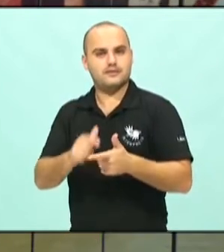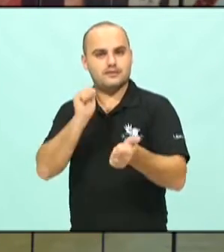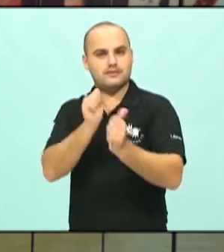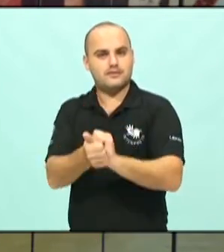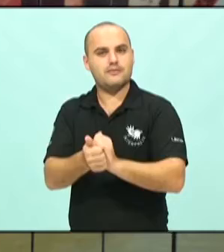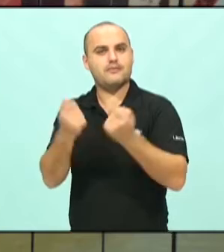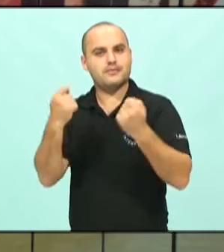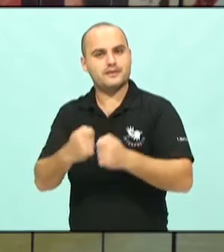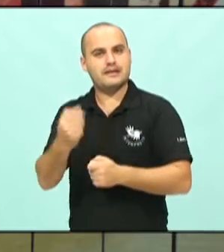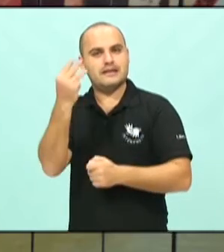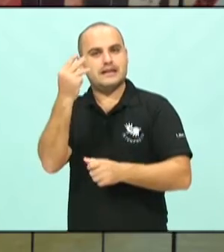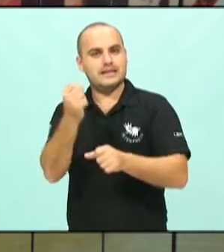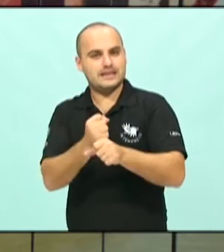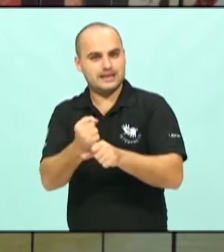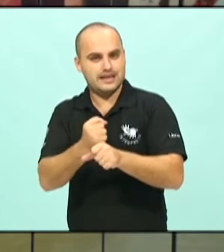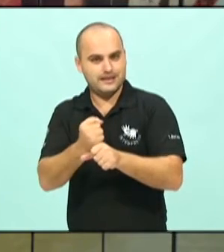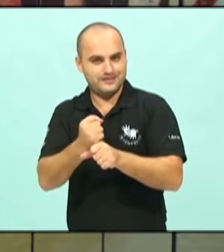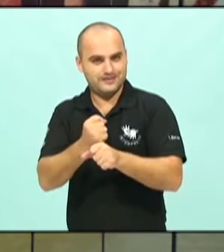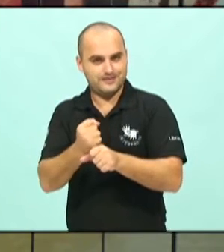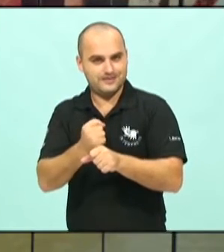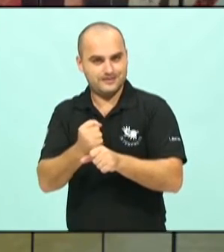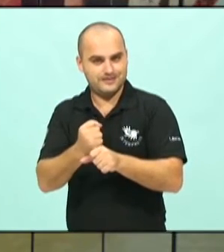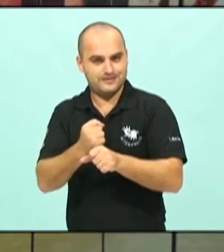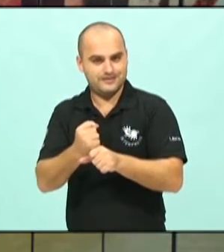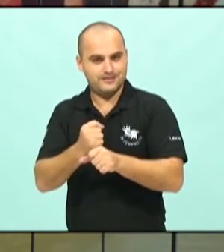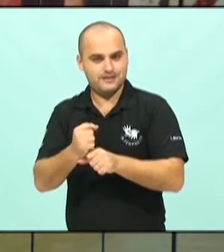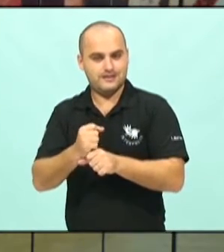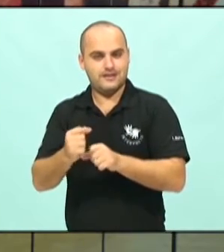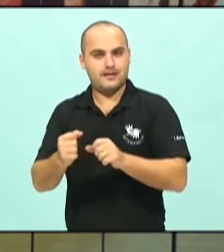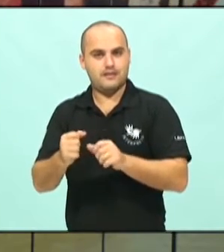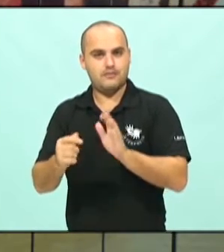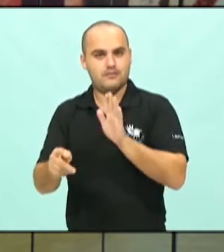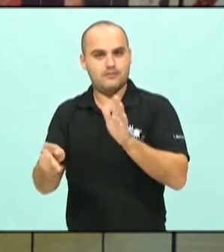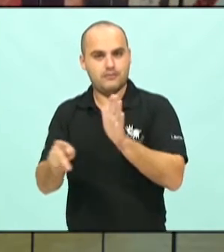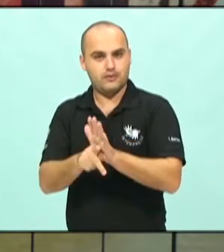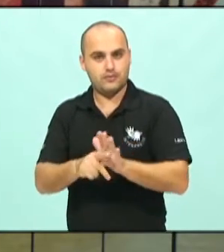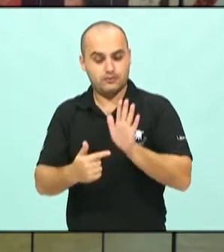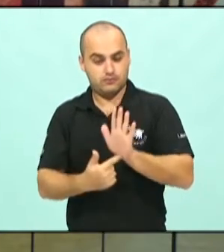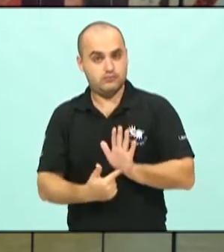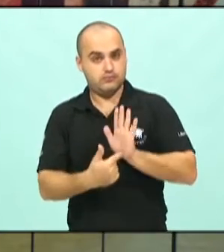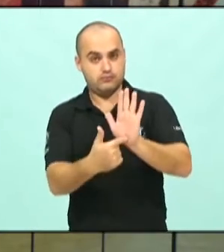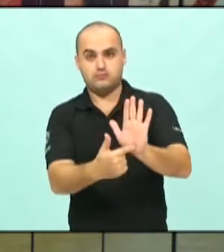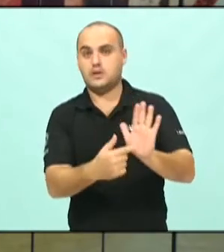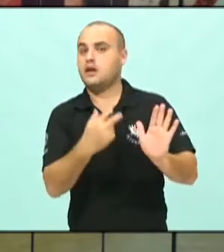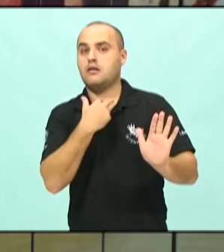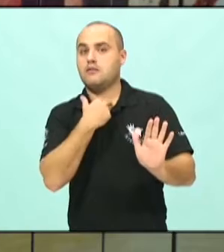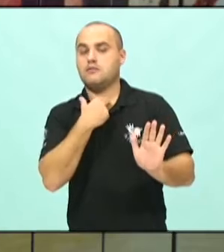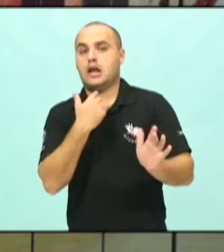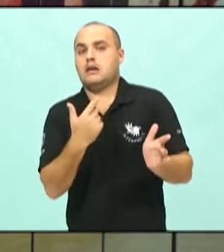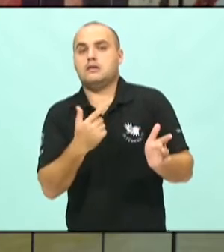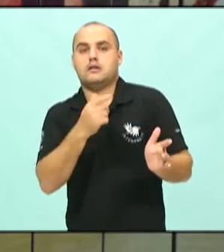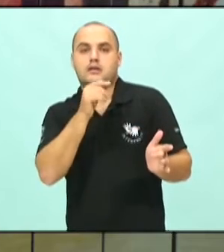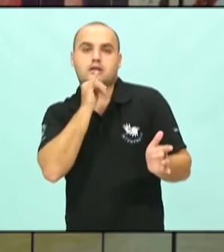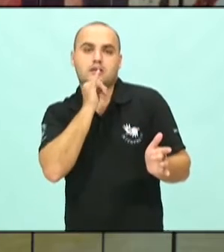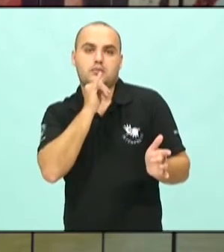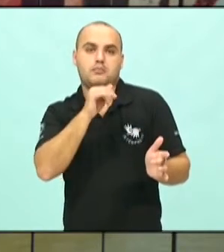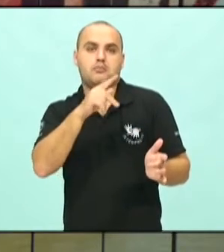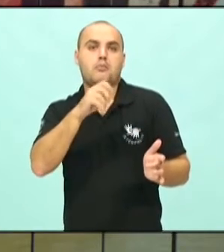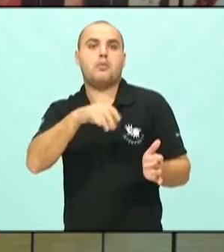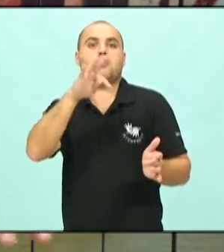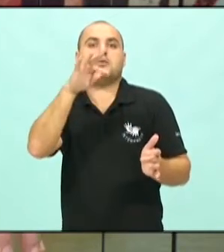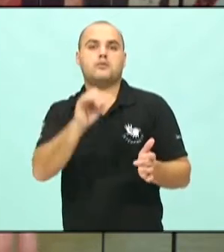ficar 3 anos a modalidade sendo em nível de apresentação sem pontuar. Então não adianta a gente contemplar o